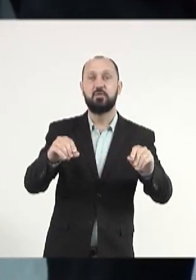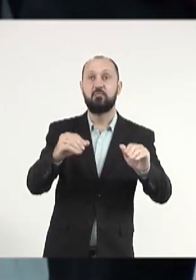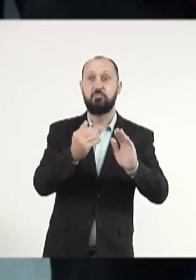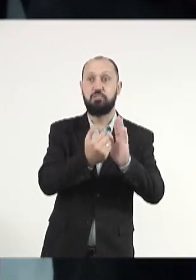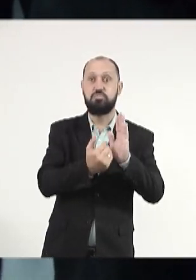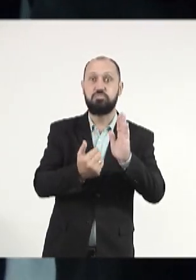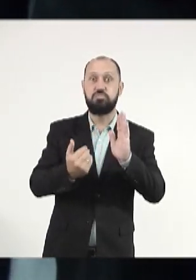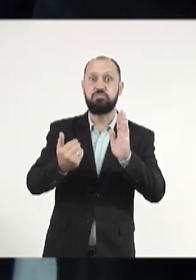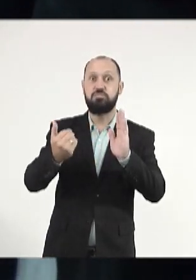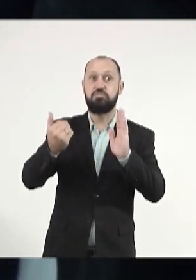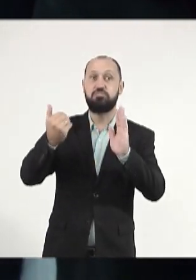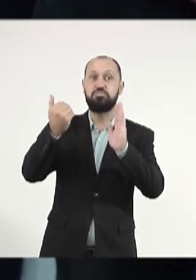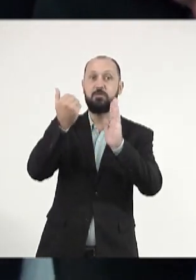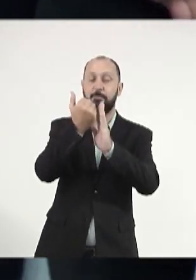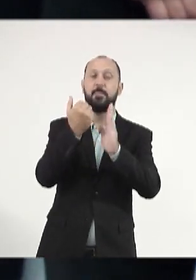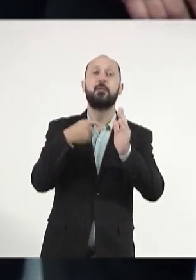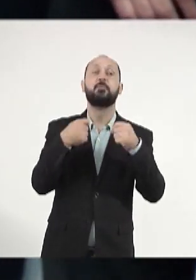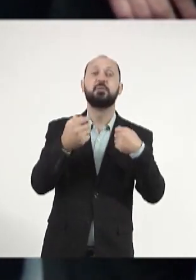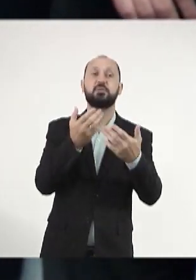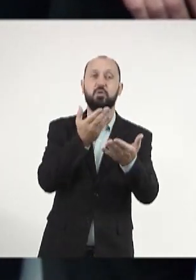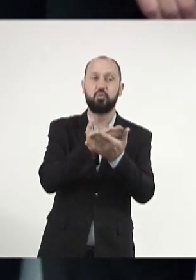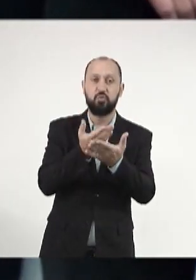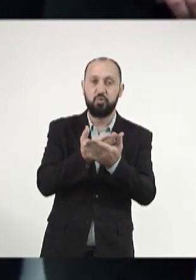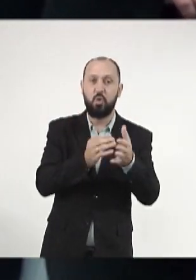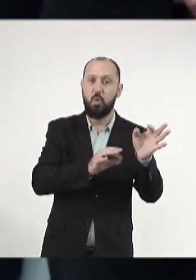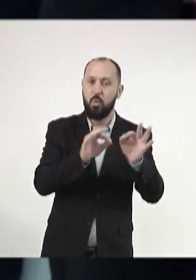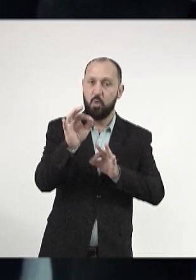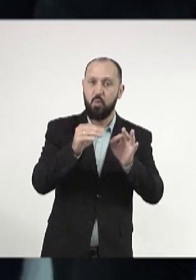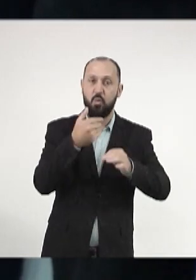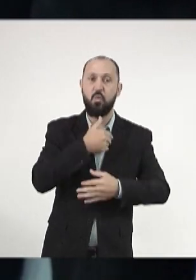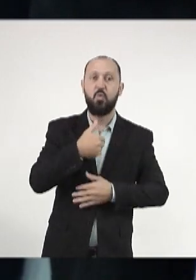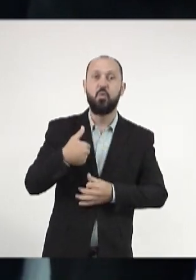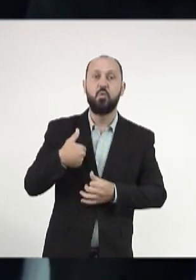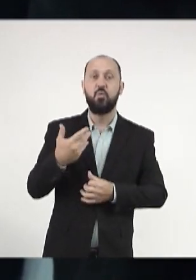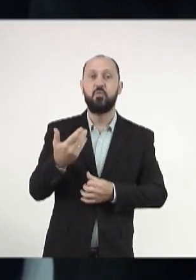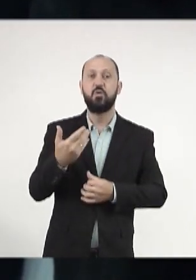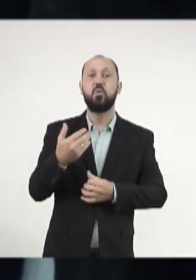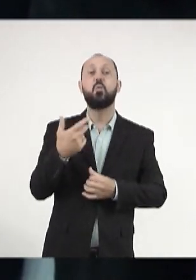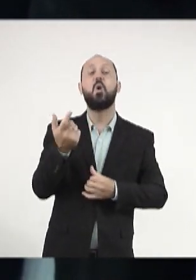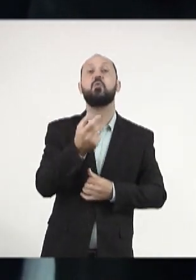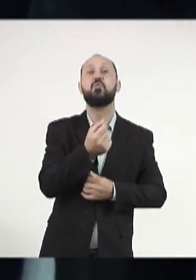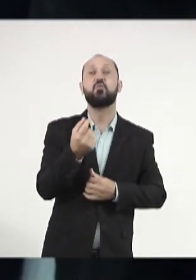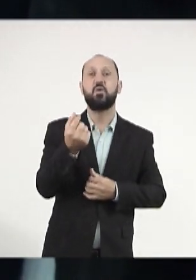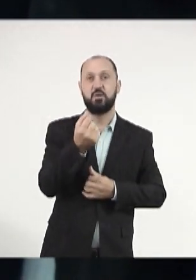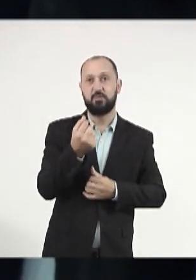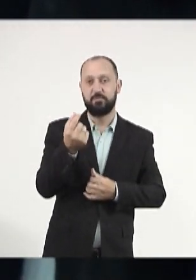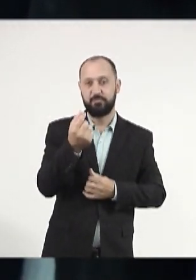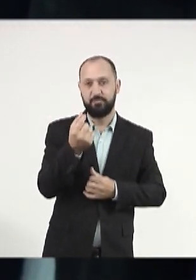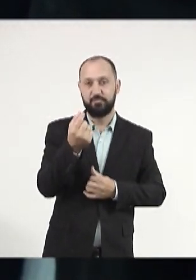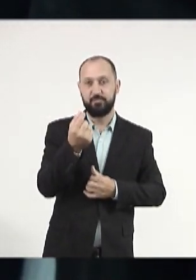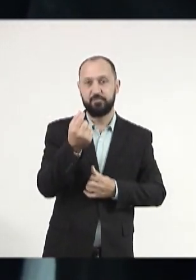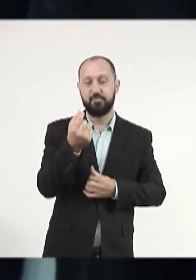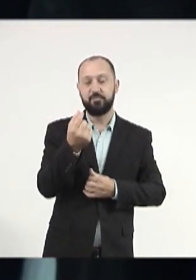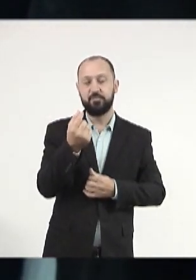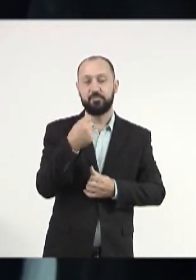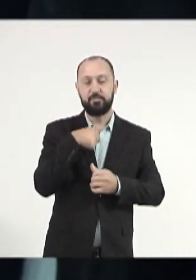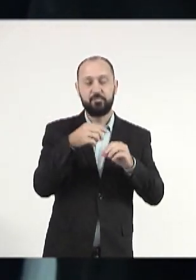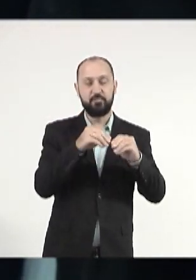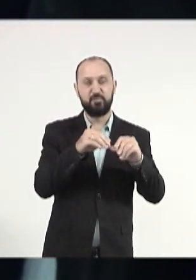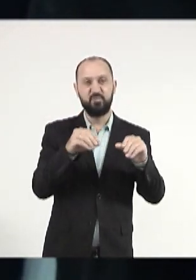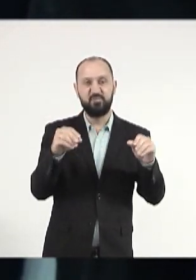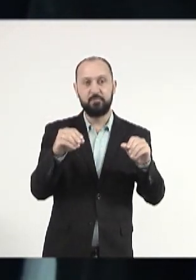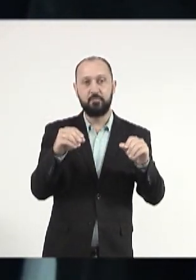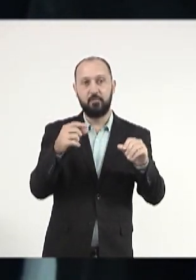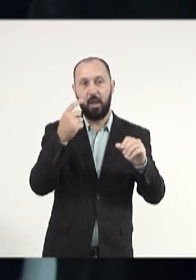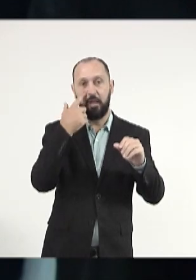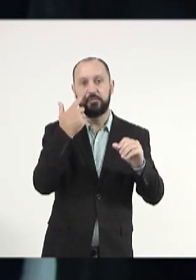vai subindo. Então é preciso também ter aqui um estudo, construir, o governo deve dizer qual é o valor das terras a